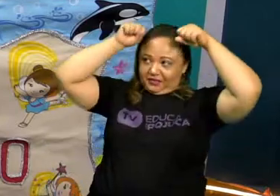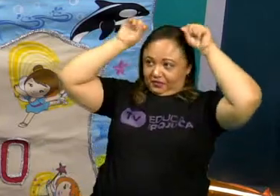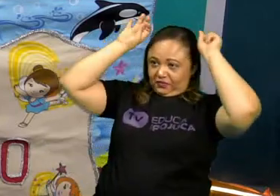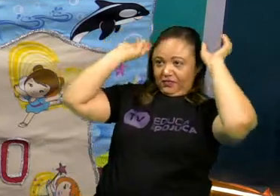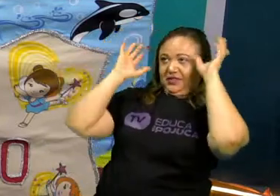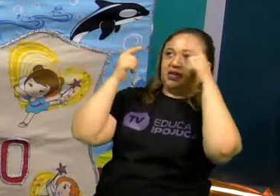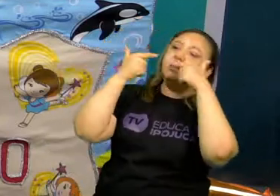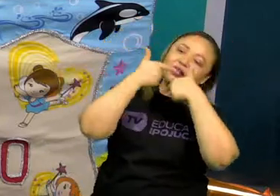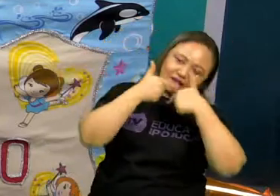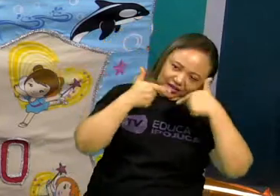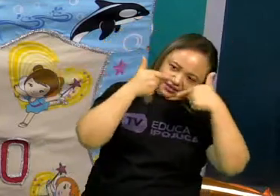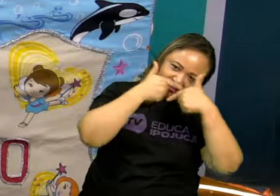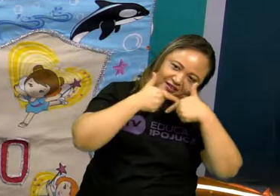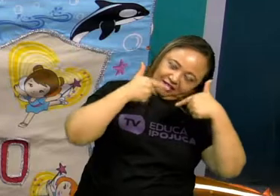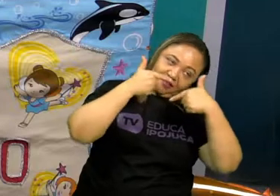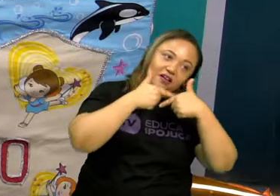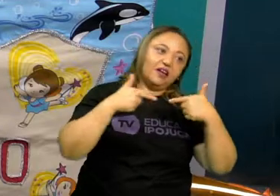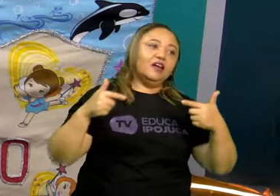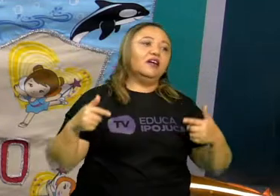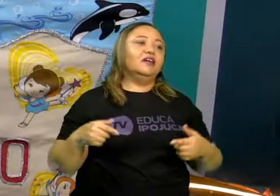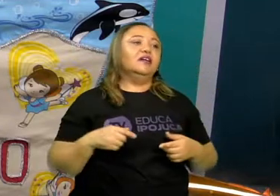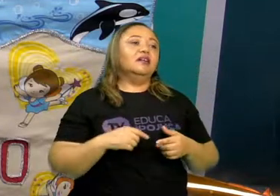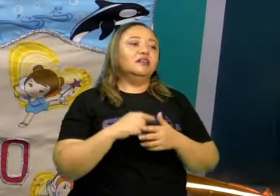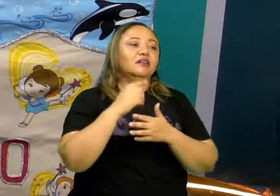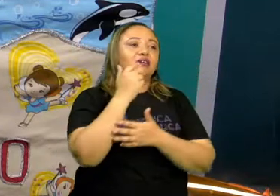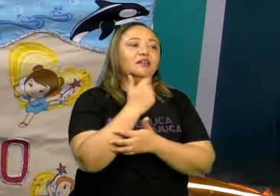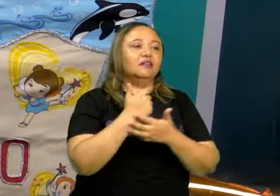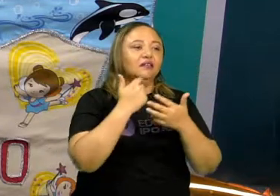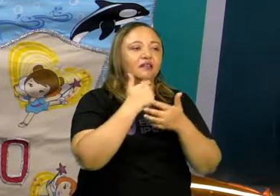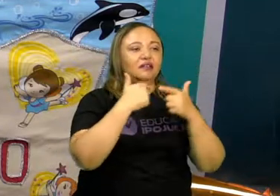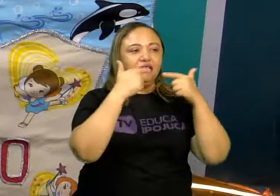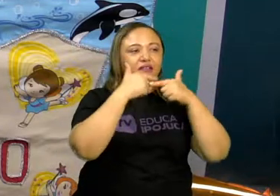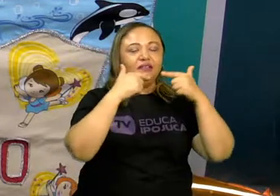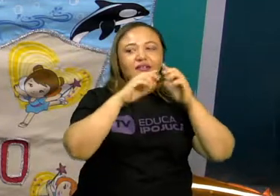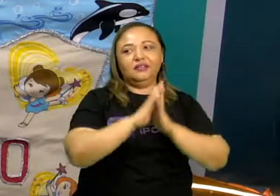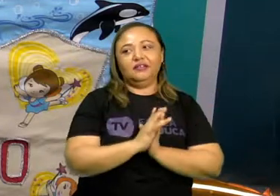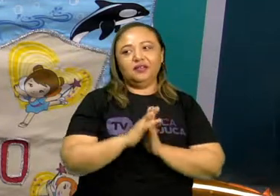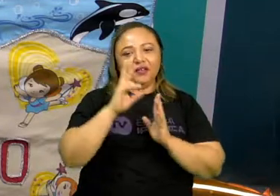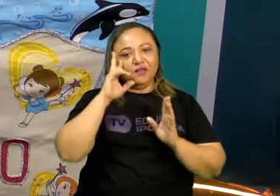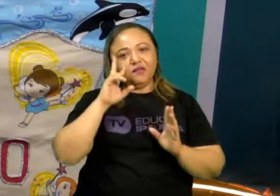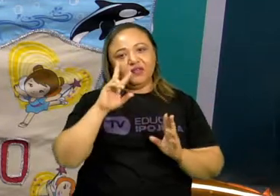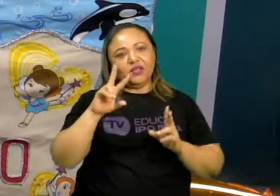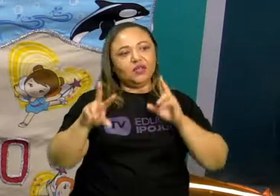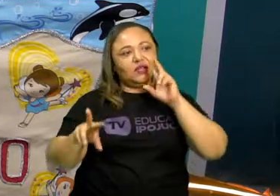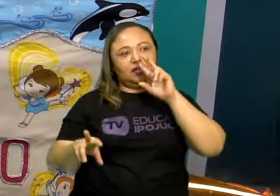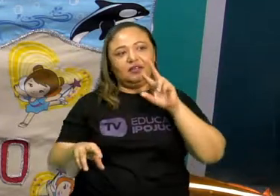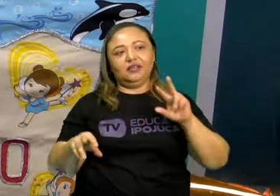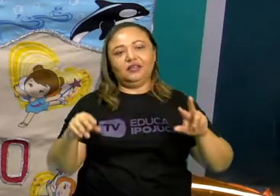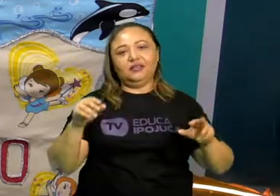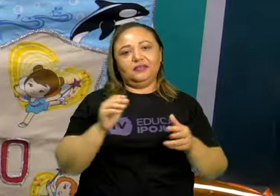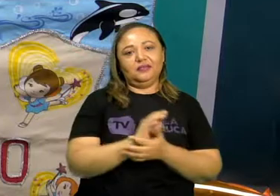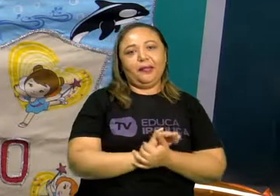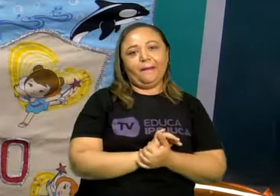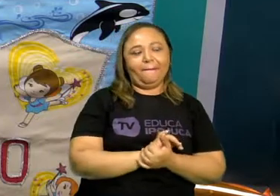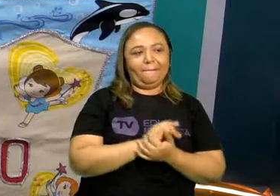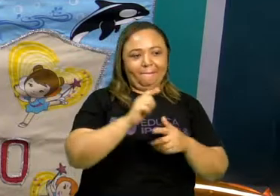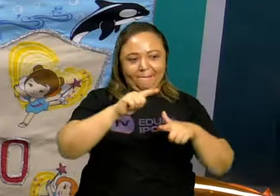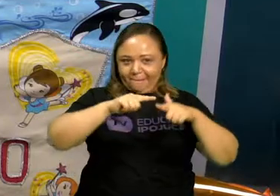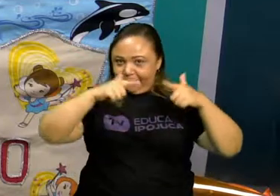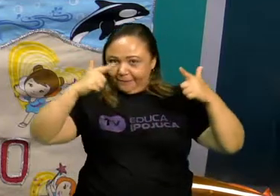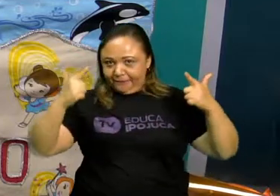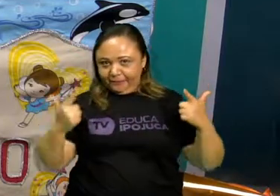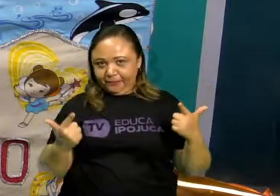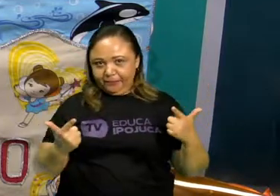Caiu, quebrou a cadeira do bebê urso. Parei, tia Lê. Vejam só, crianças. Só tô imaginando a cena. Mas